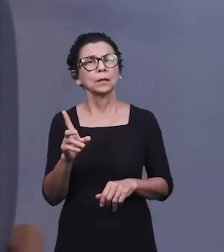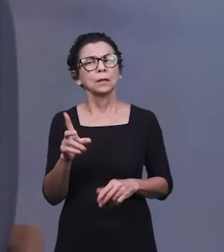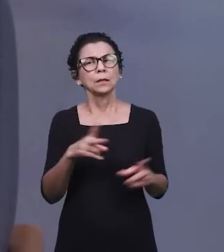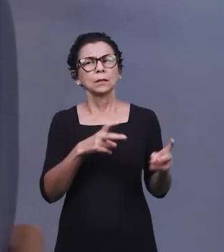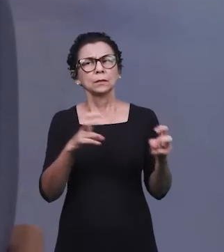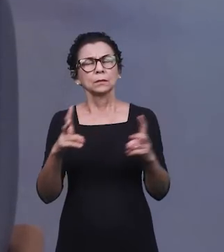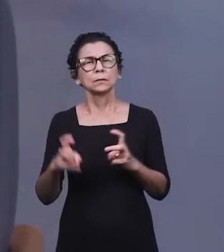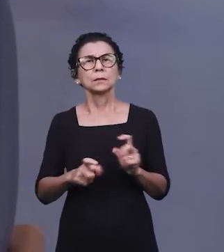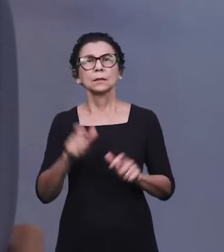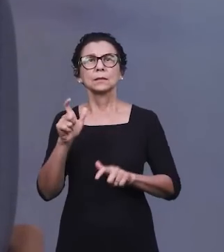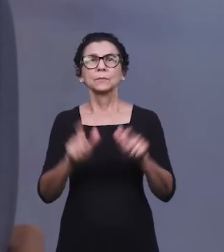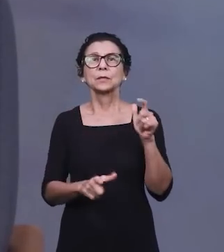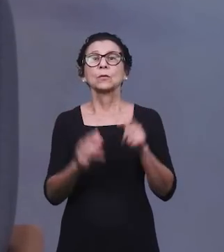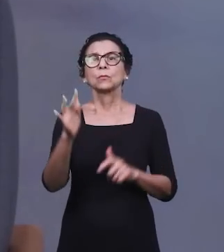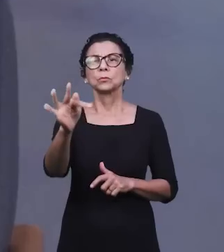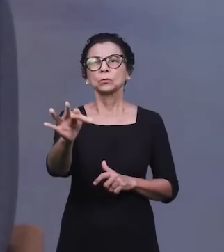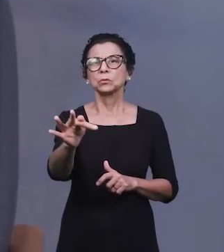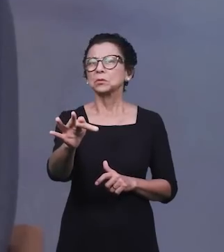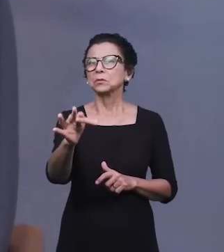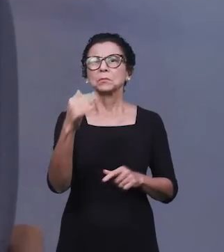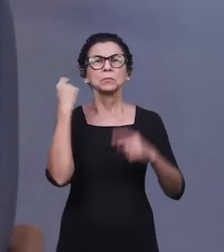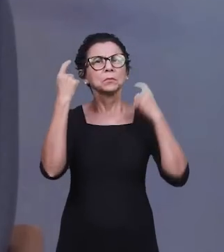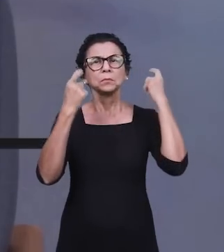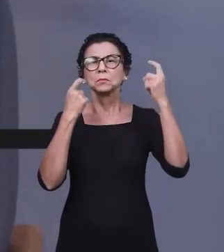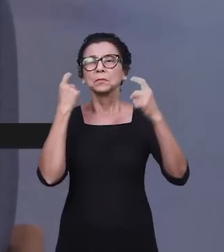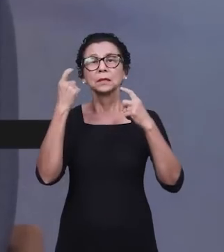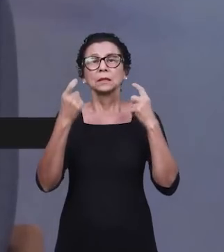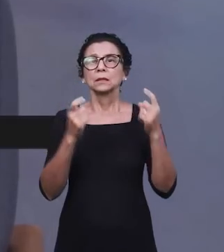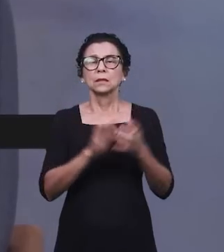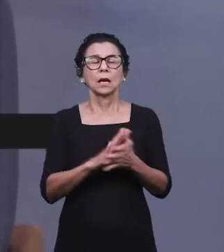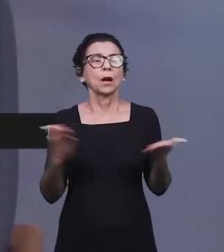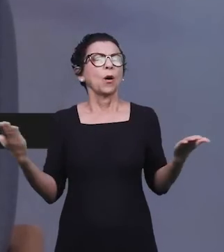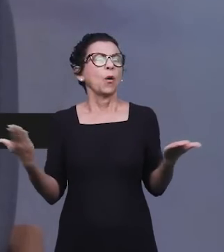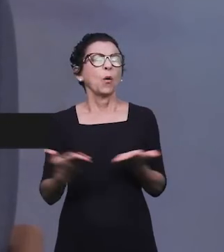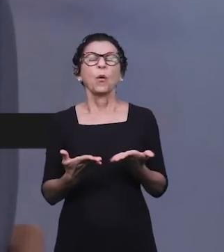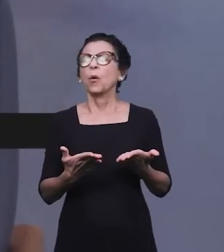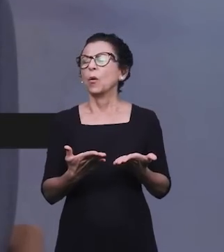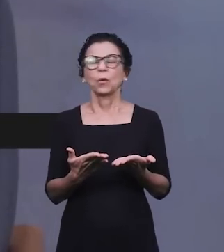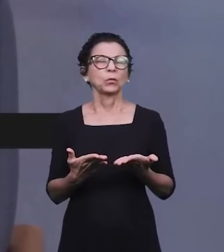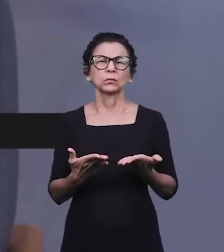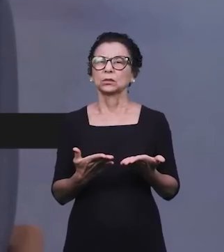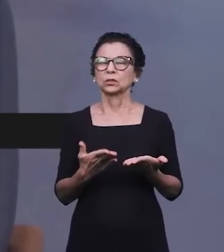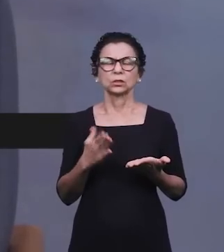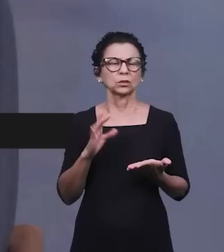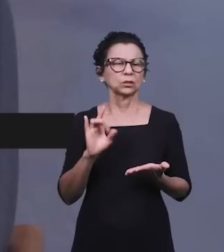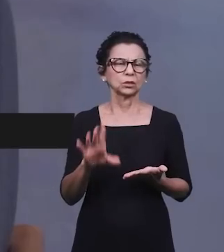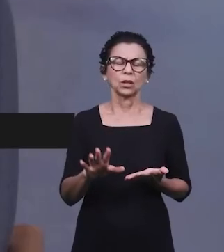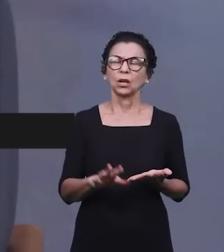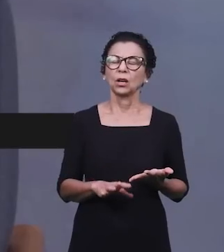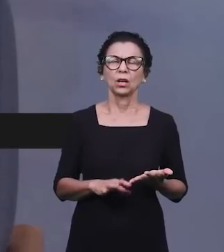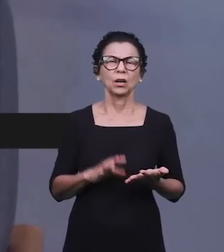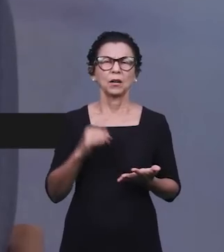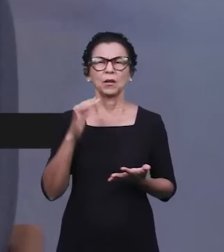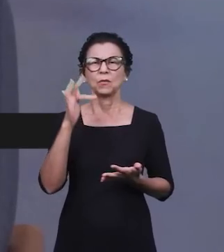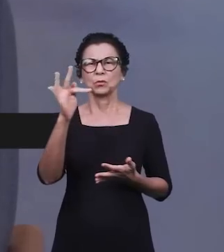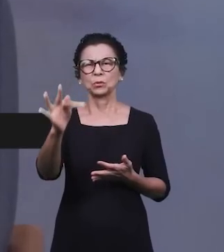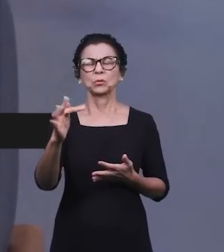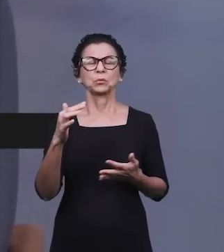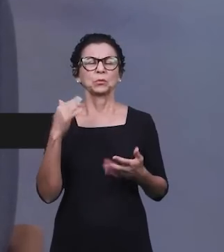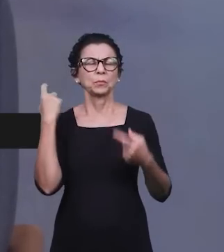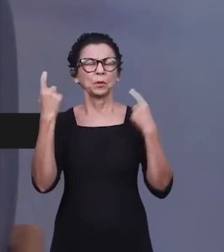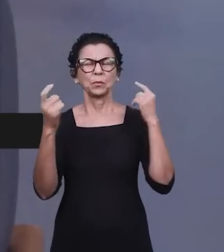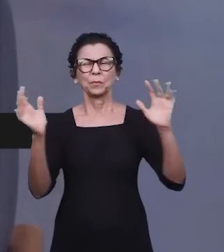muitas vezes elas não pensam no seu futuro. Elas simplesmente querem viver o hoje, e não pensam que em algum momento elas vão ter uma menor